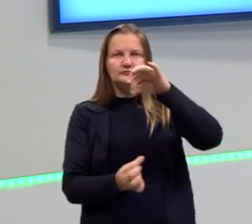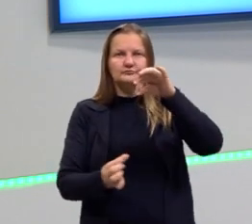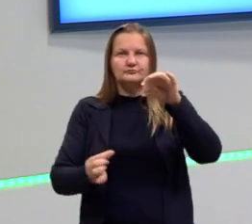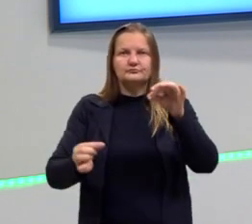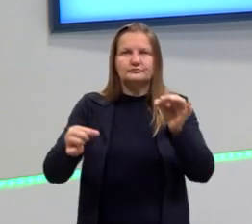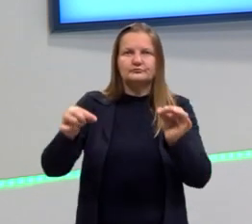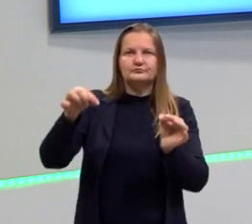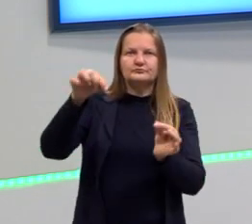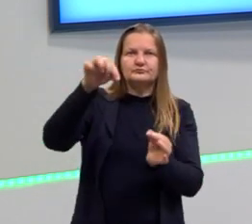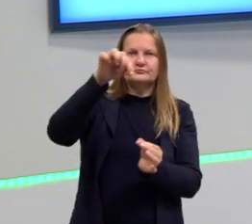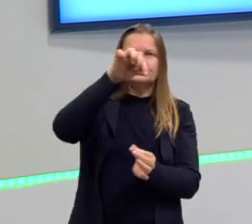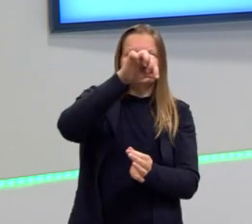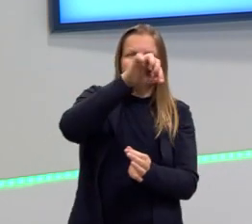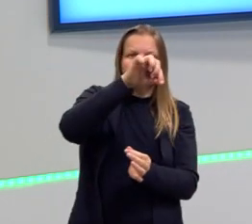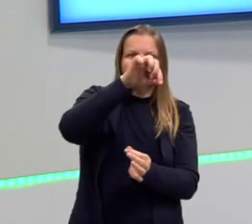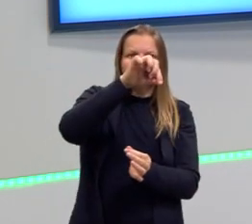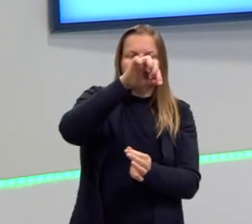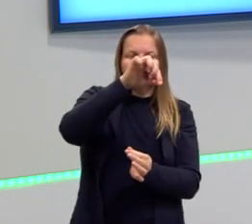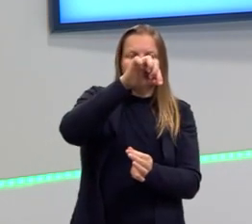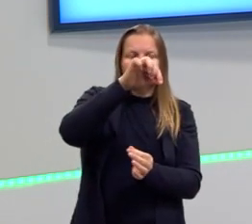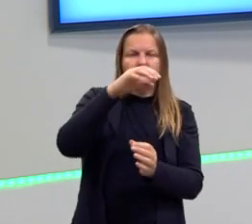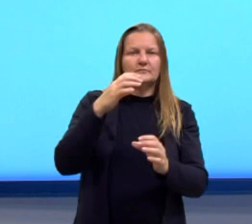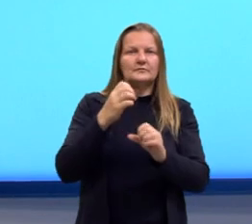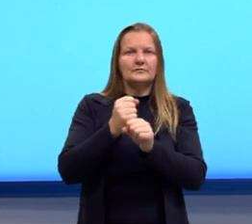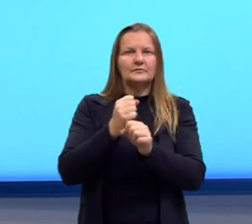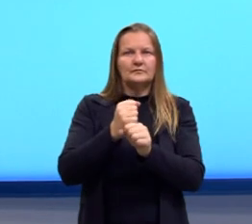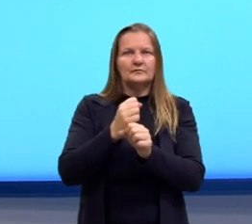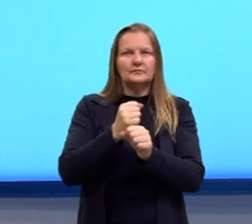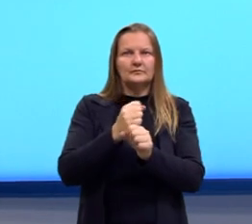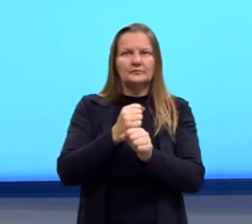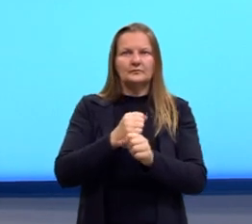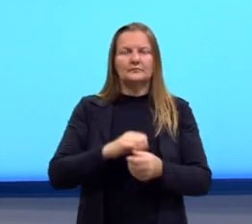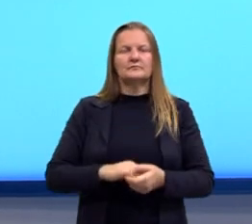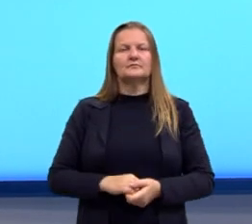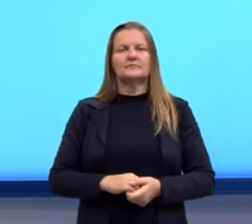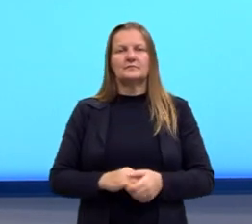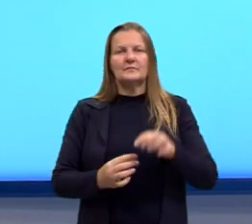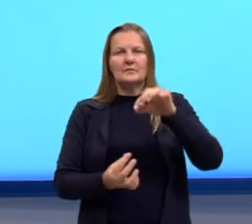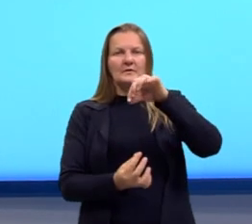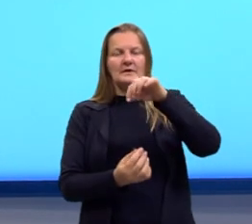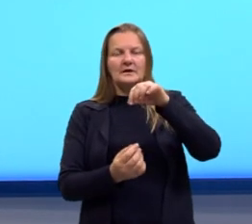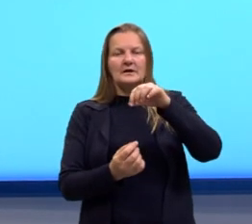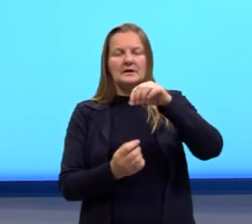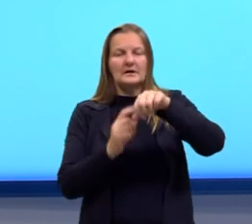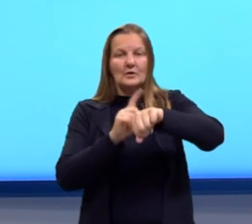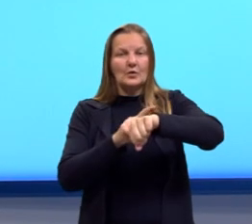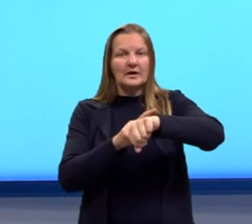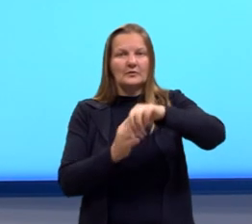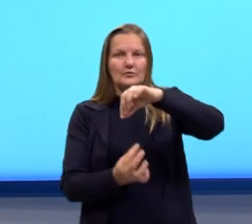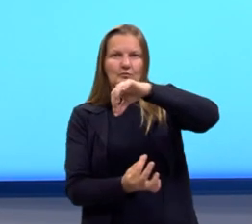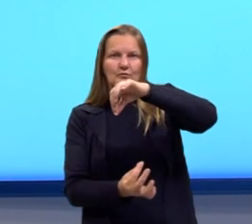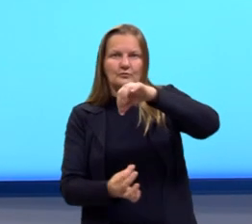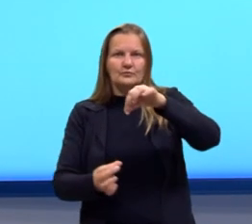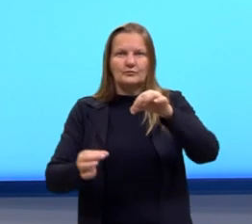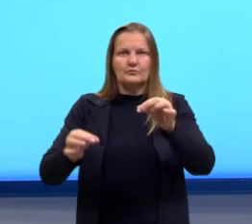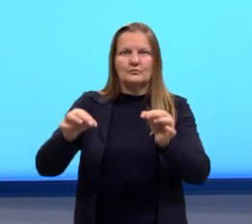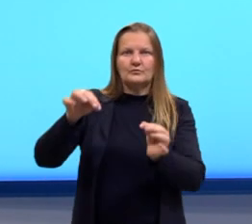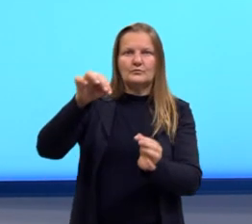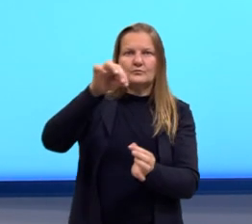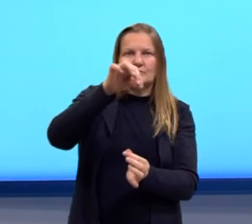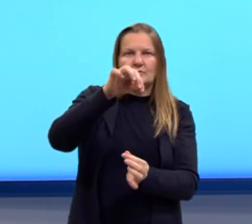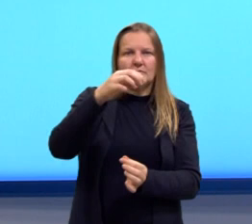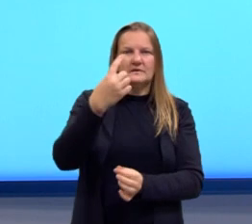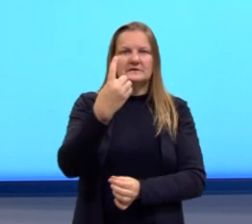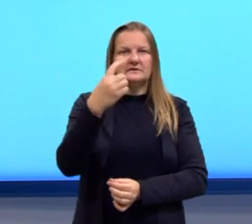60° mais 135 então em sentido anti-horário a amplitude seria